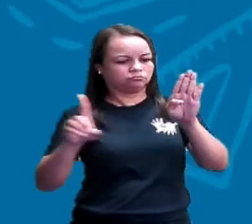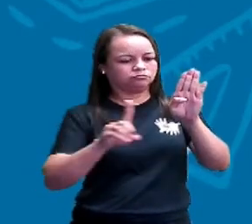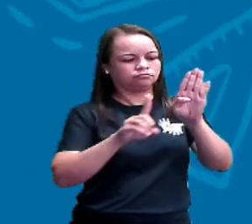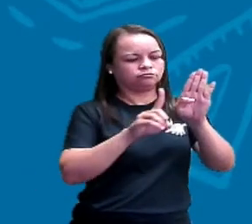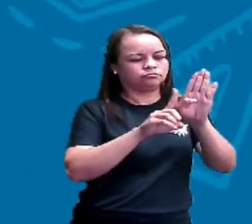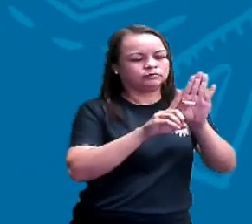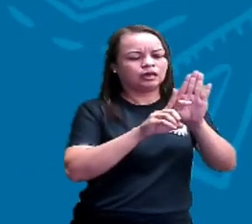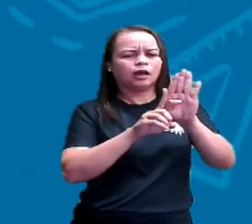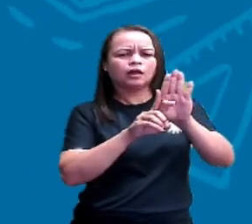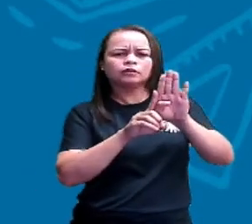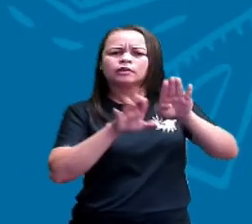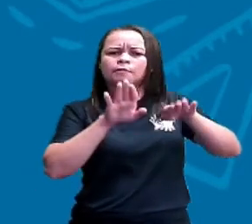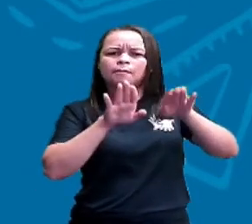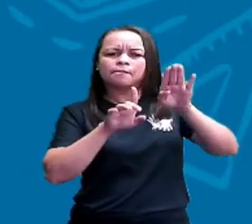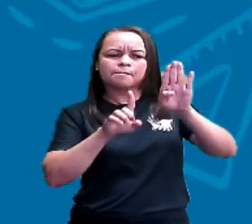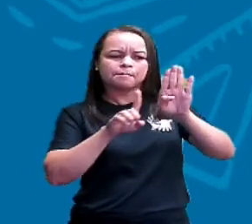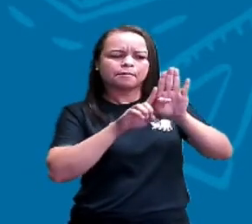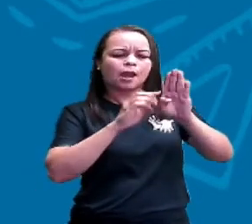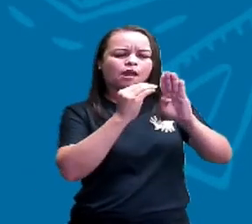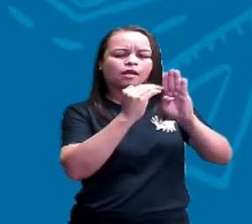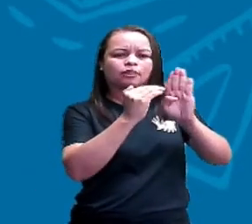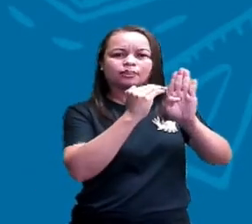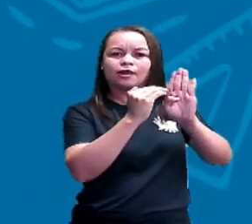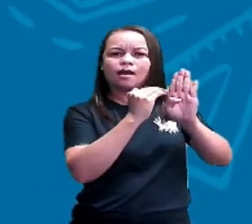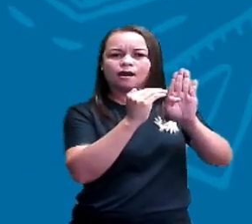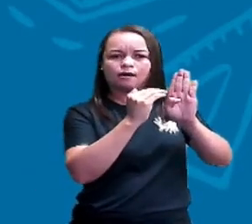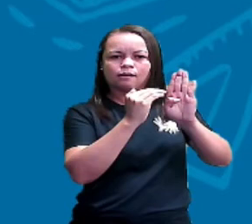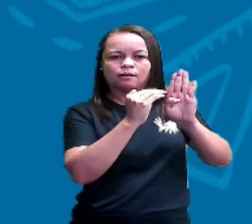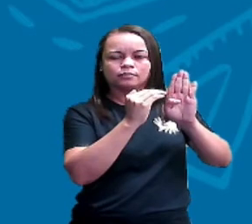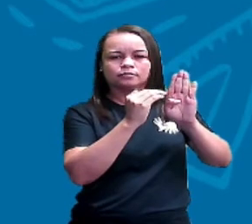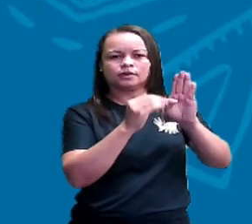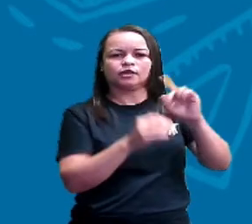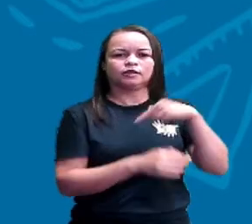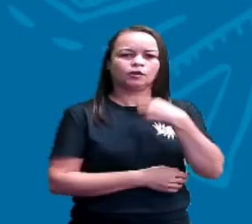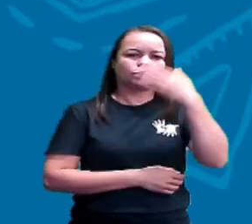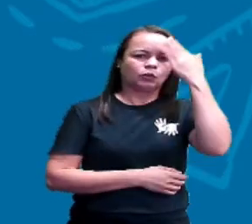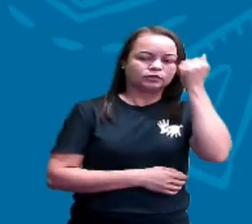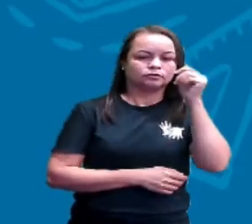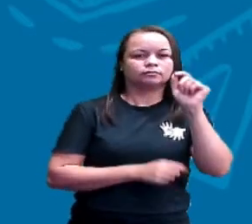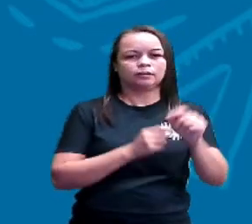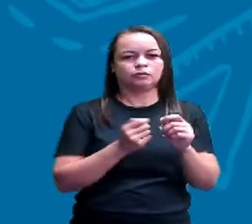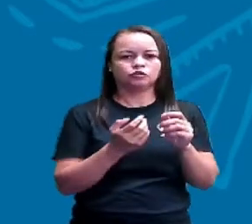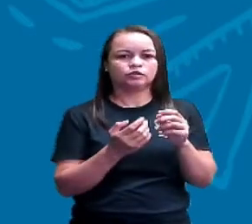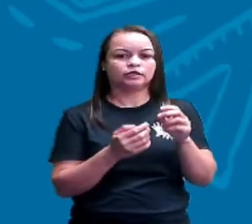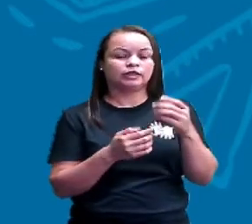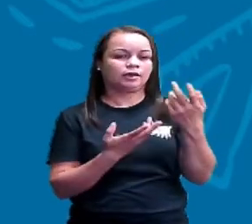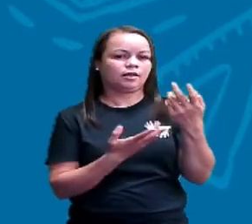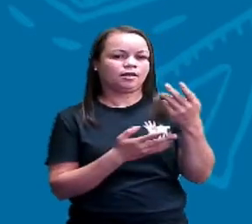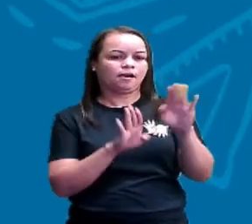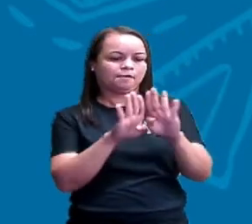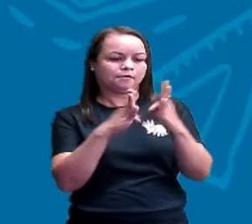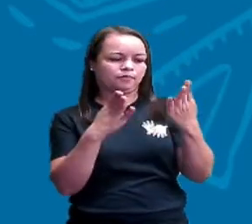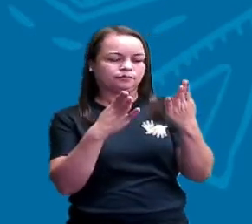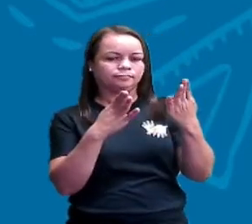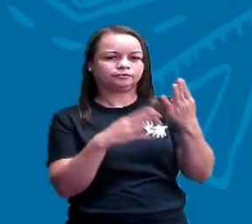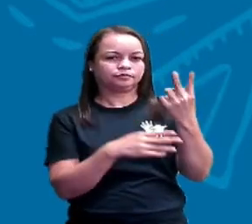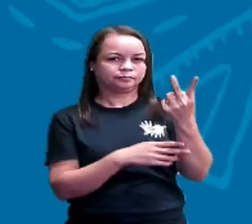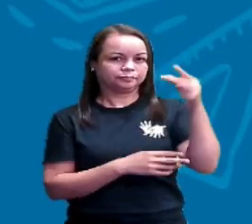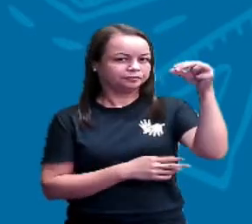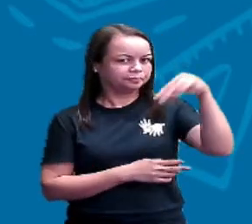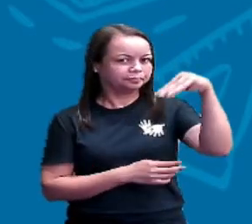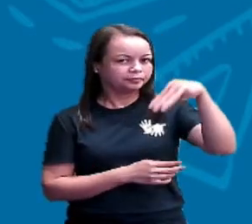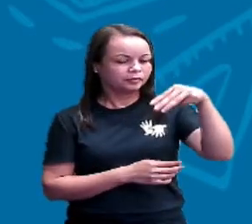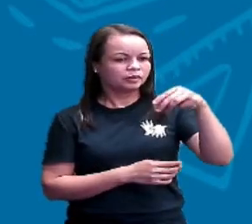medindo aí, ó, metade da porta. E a gente sabe que a porta tem 2 metros. Se